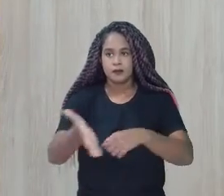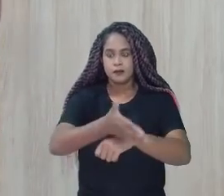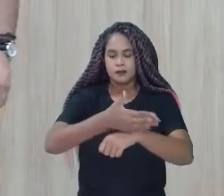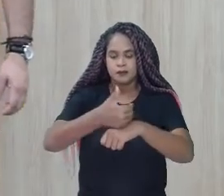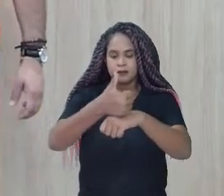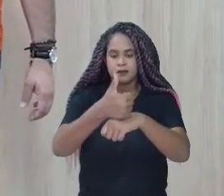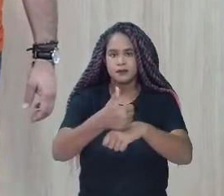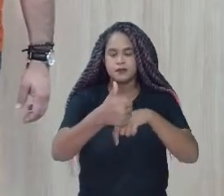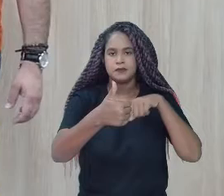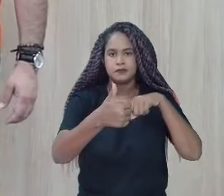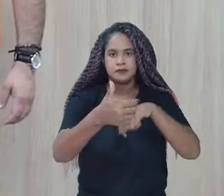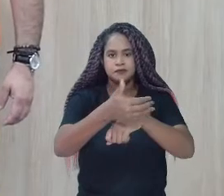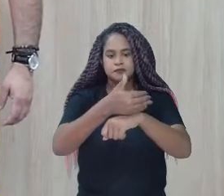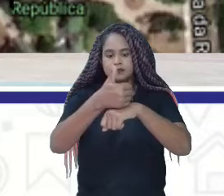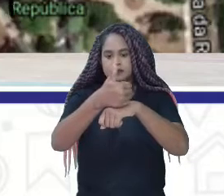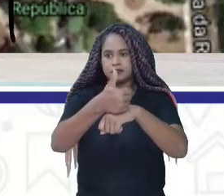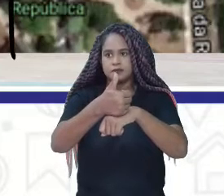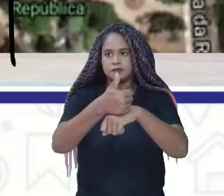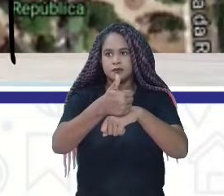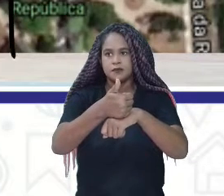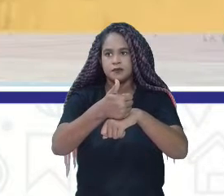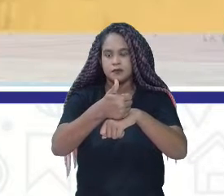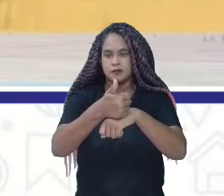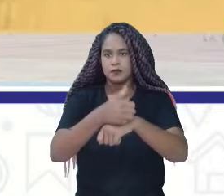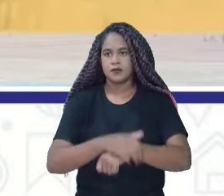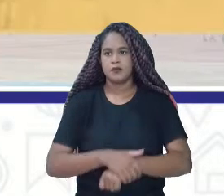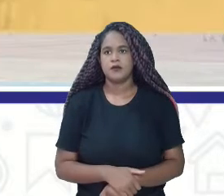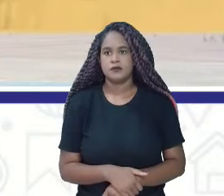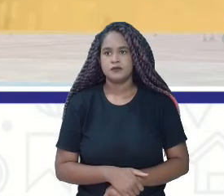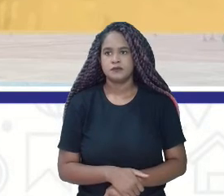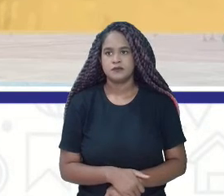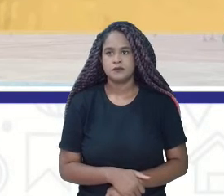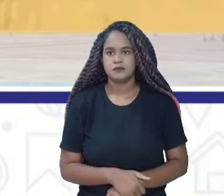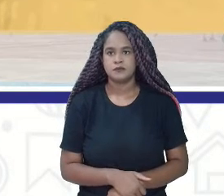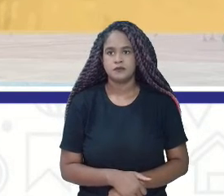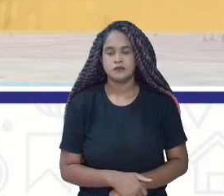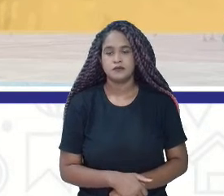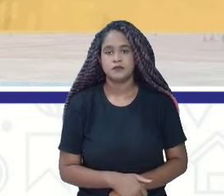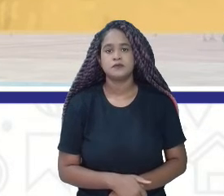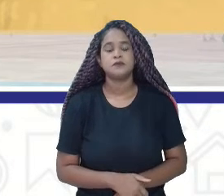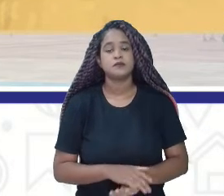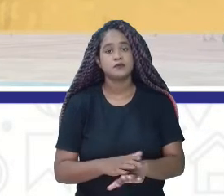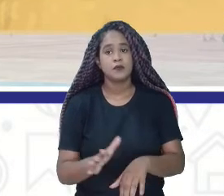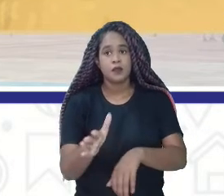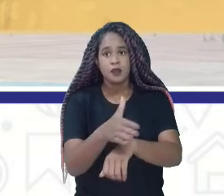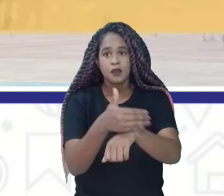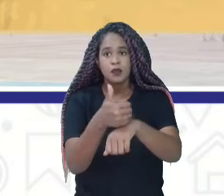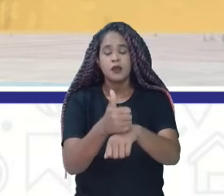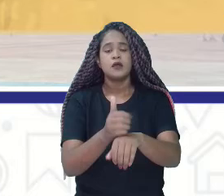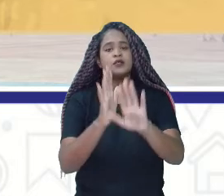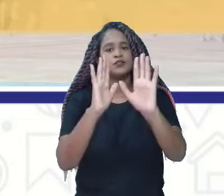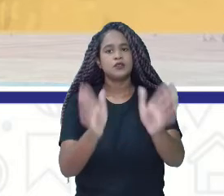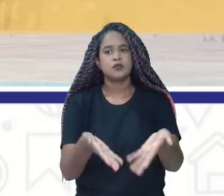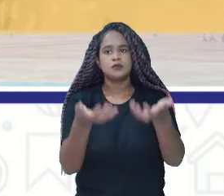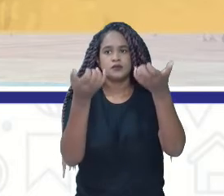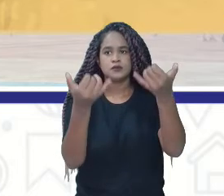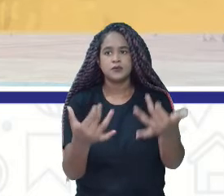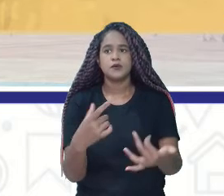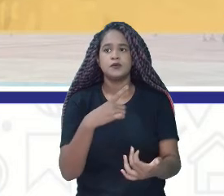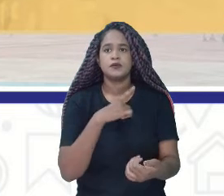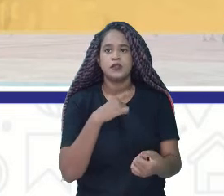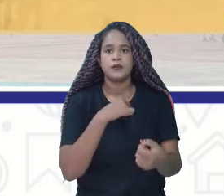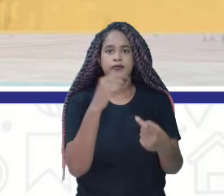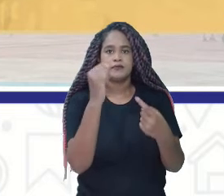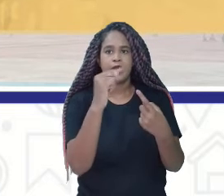República, né, uma imagem aqui ampliada, ok? E na Praça da República a gente já falou, né, que está edificada